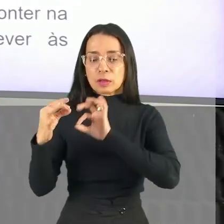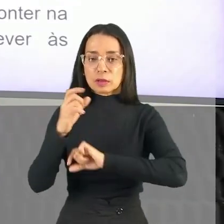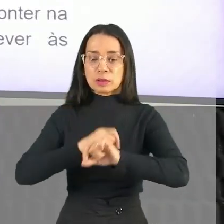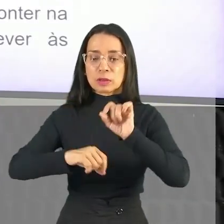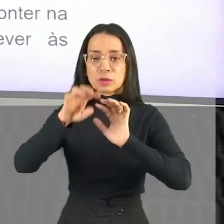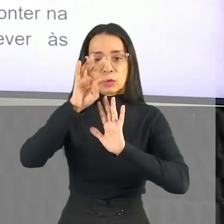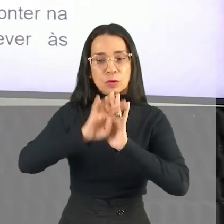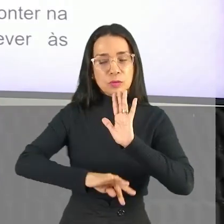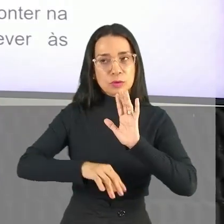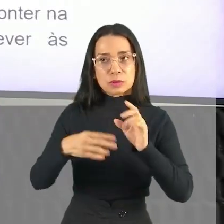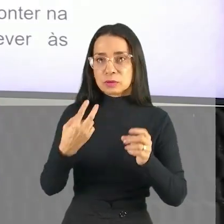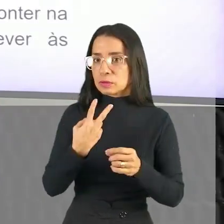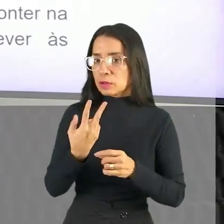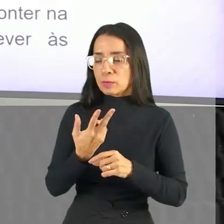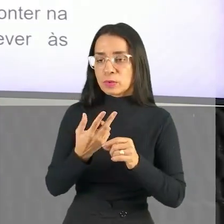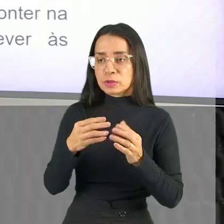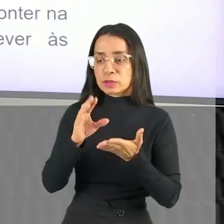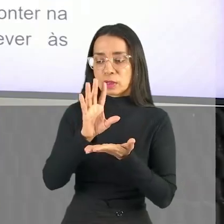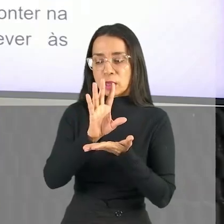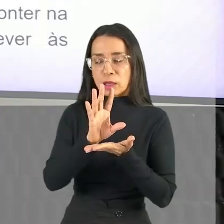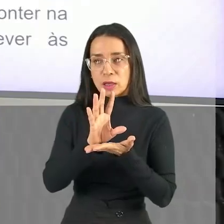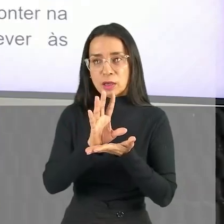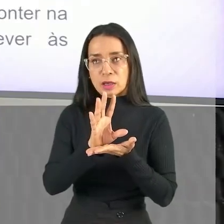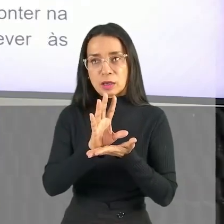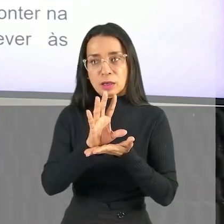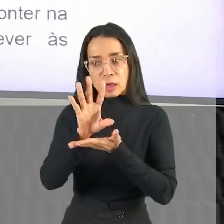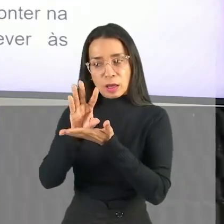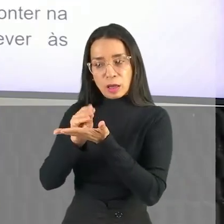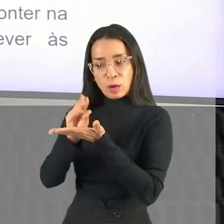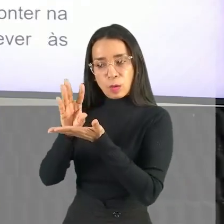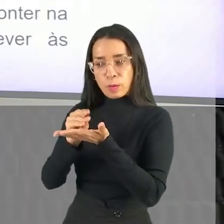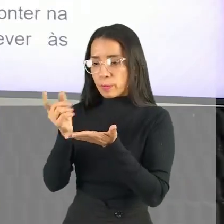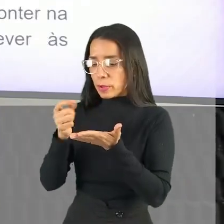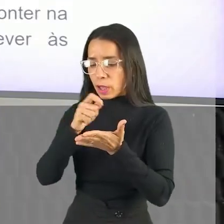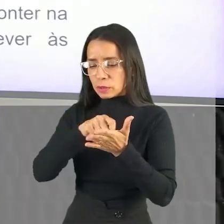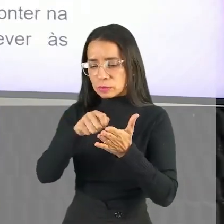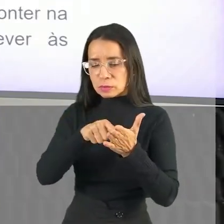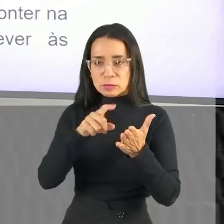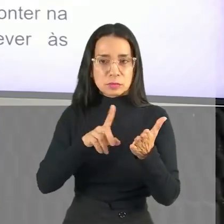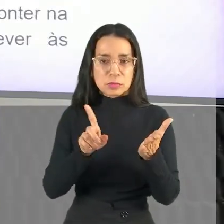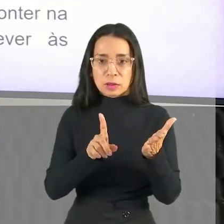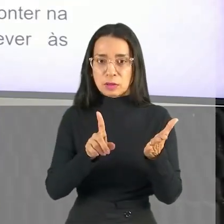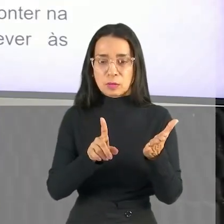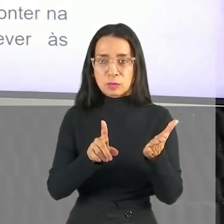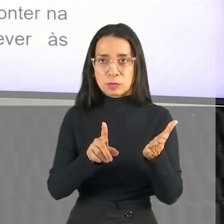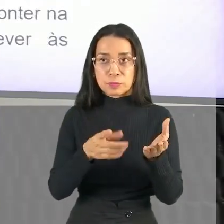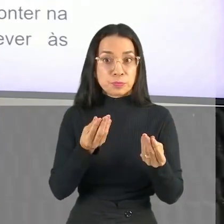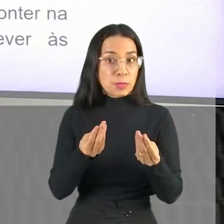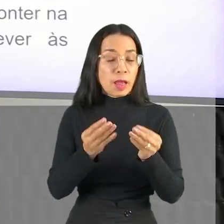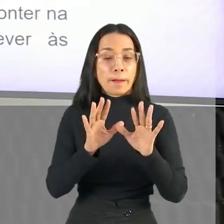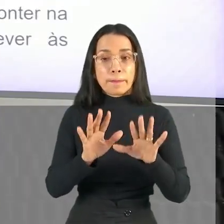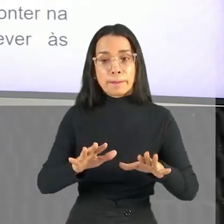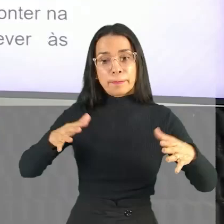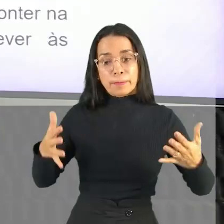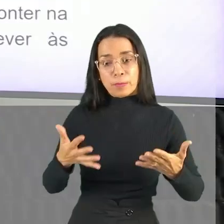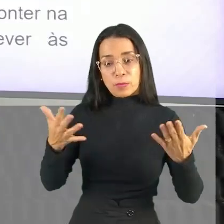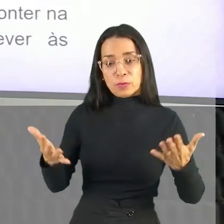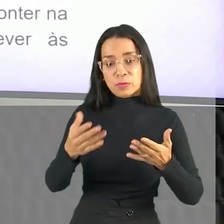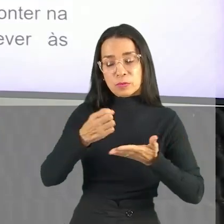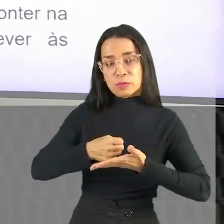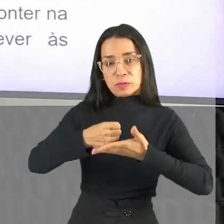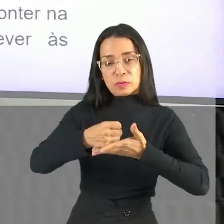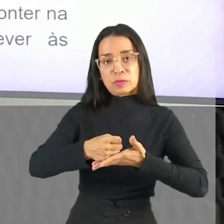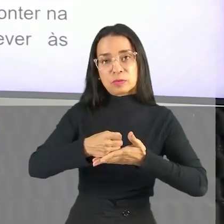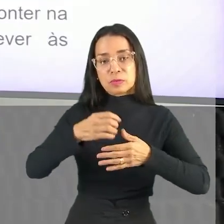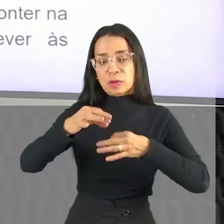ser copiados de maneira nenhuma, mas como o próprio nome já diz, eles motivam e te apoiam na construção da sua